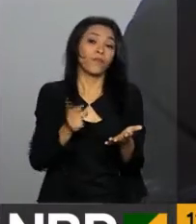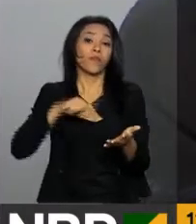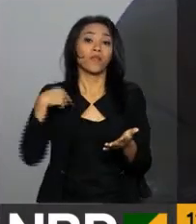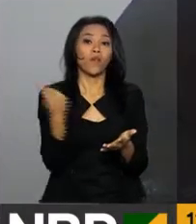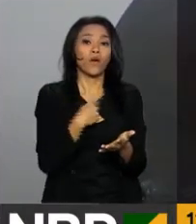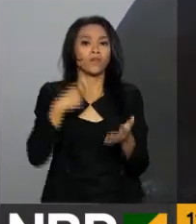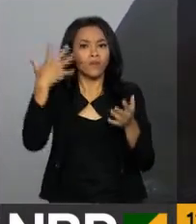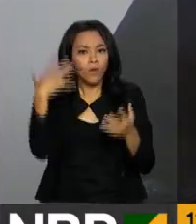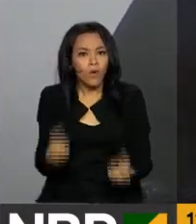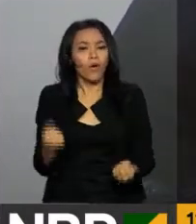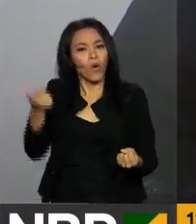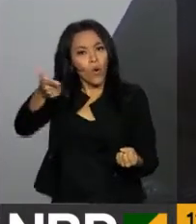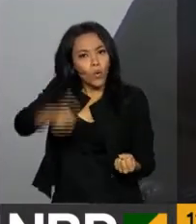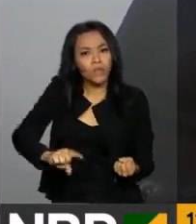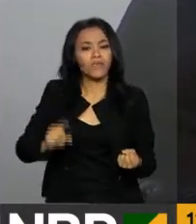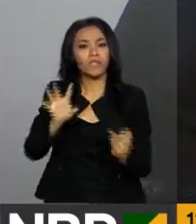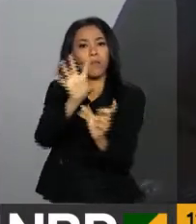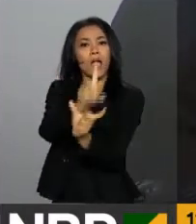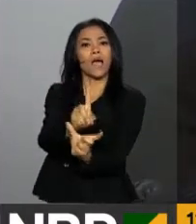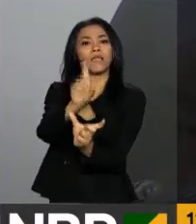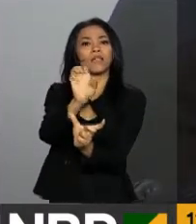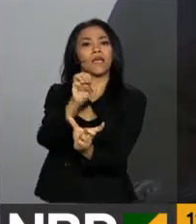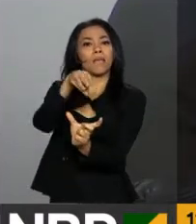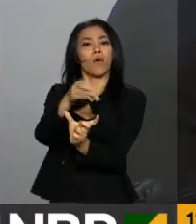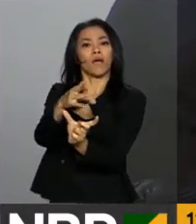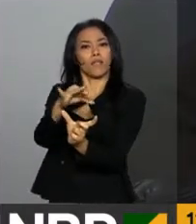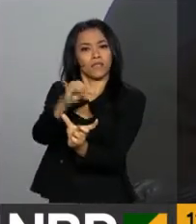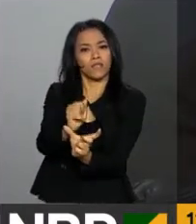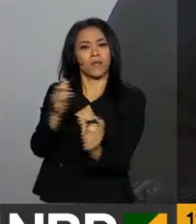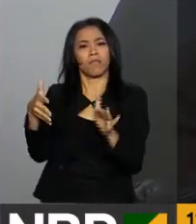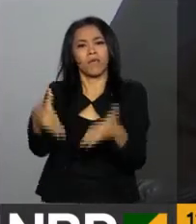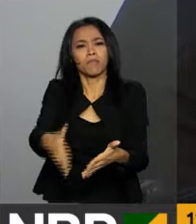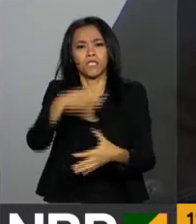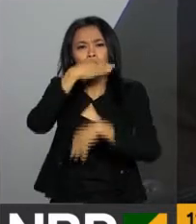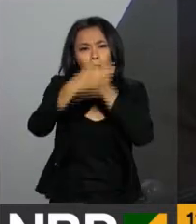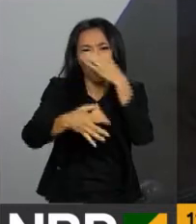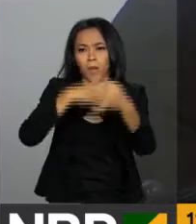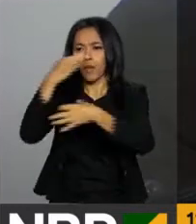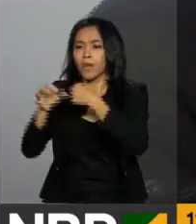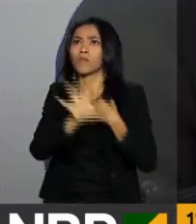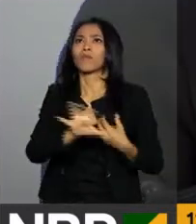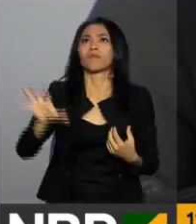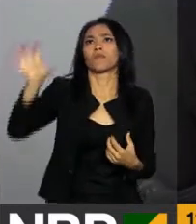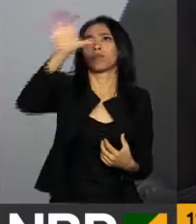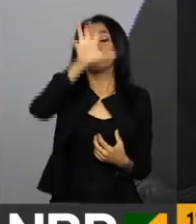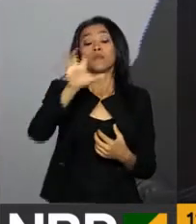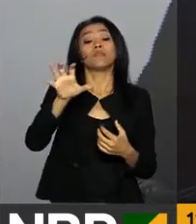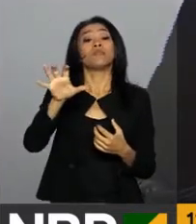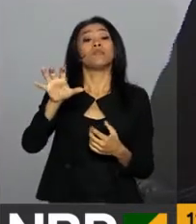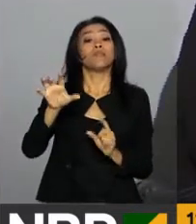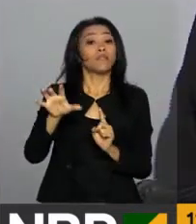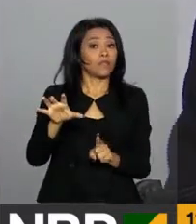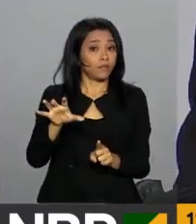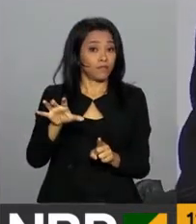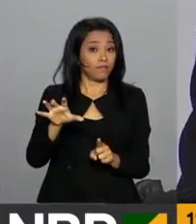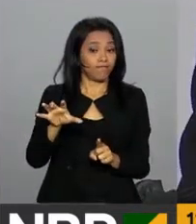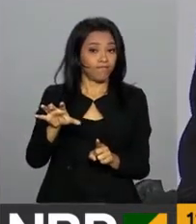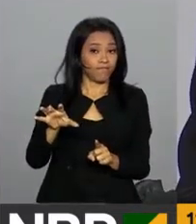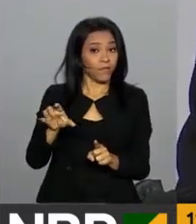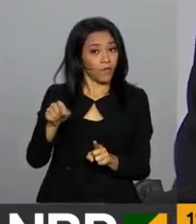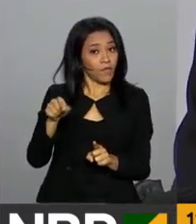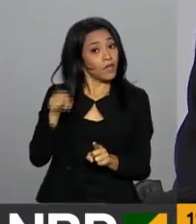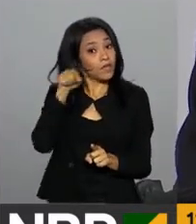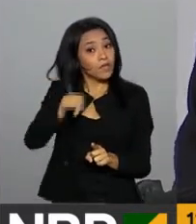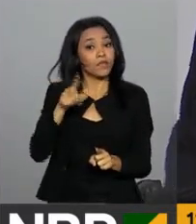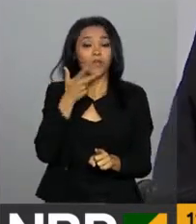introduzir uma democracia participativa uma federação mais efetiva e tetra e é portanto com isso